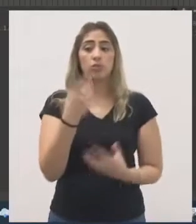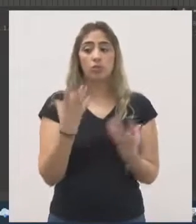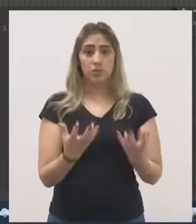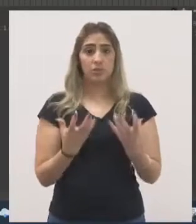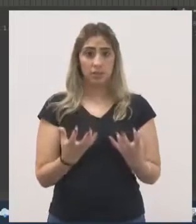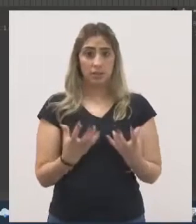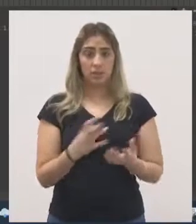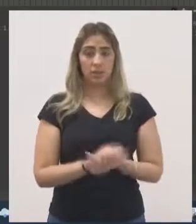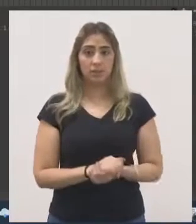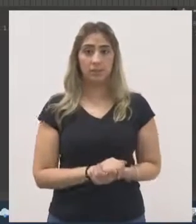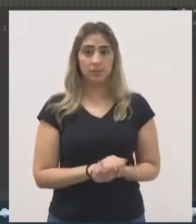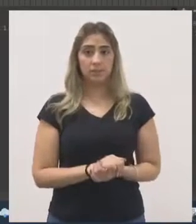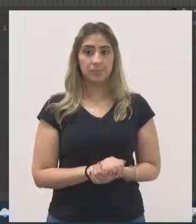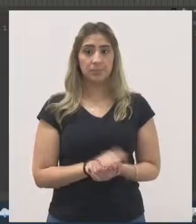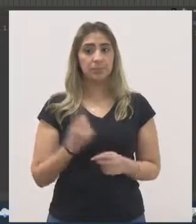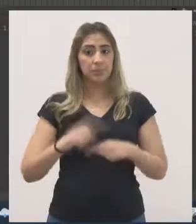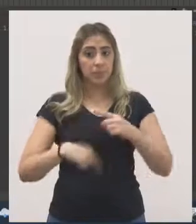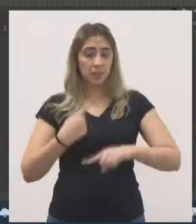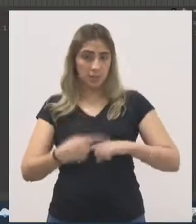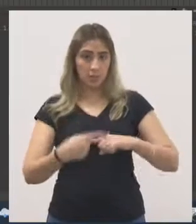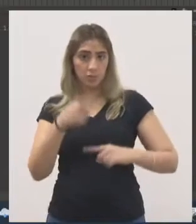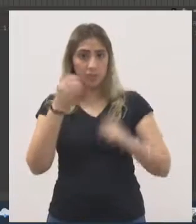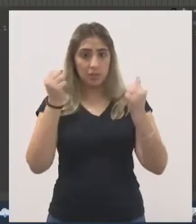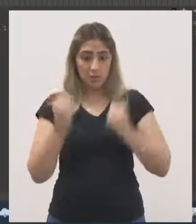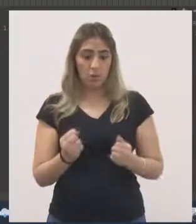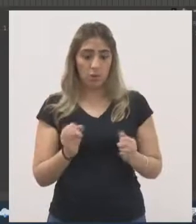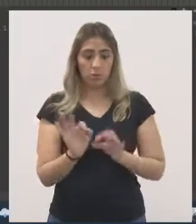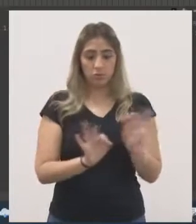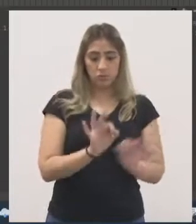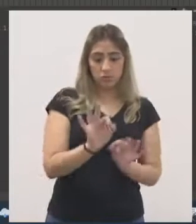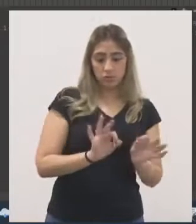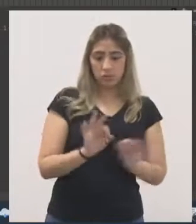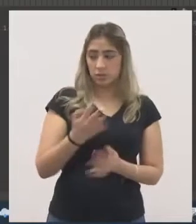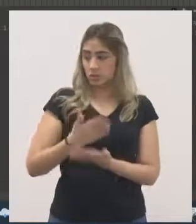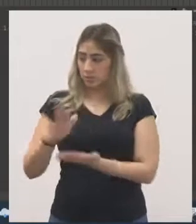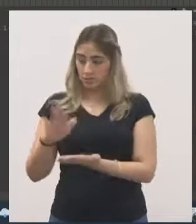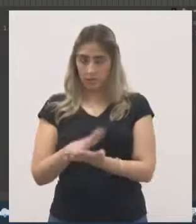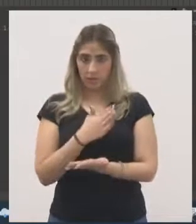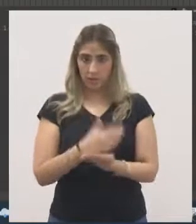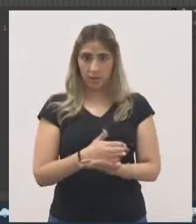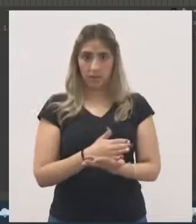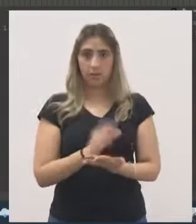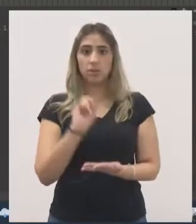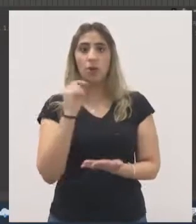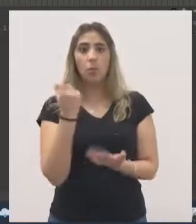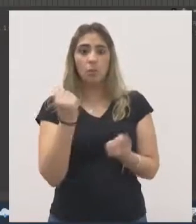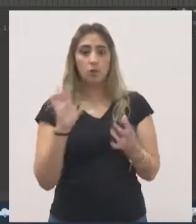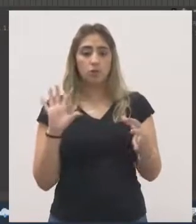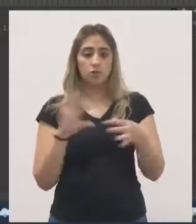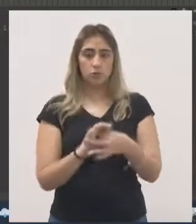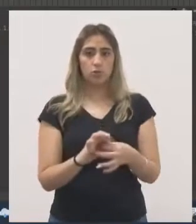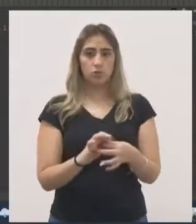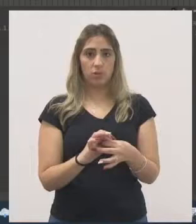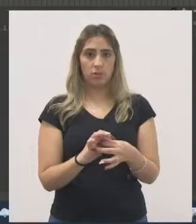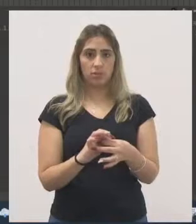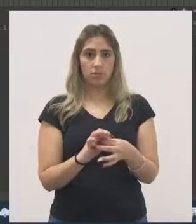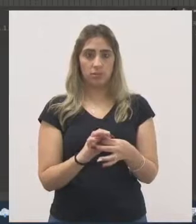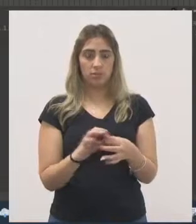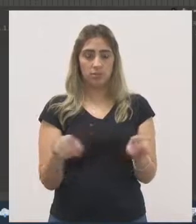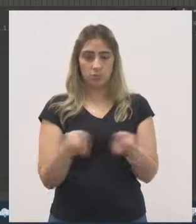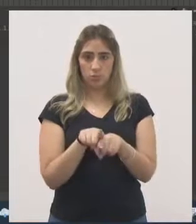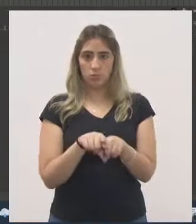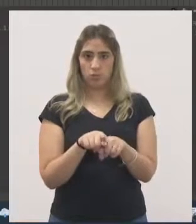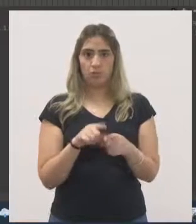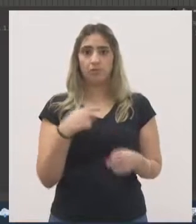como você disse, e depois você pode ou deixar as coisas separadas ou pode juntar. Então, sim, nada impede que você tá